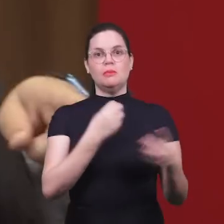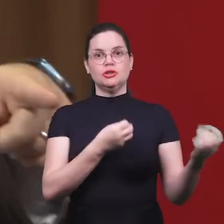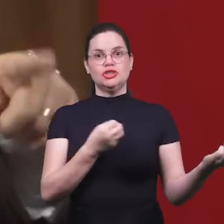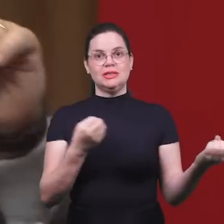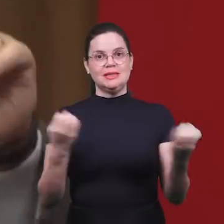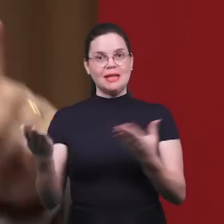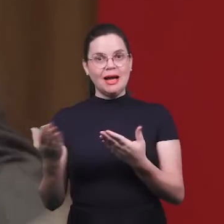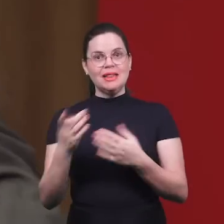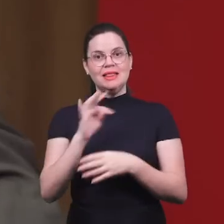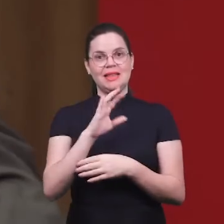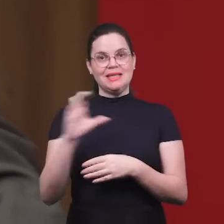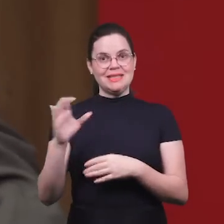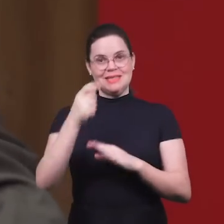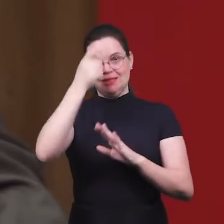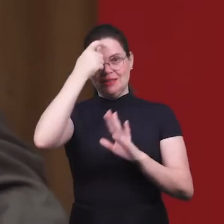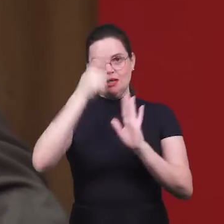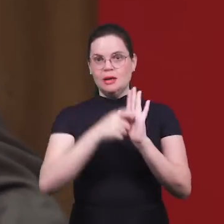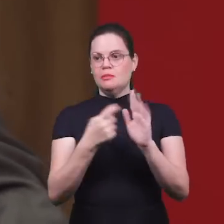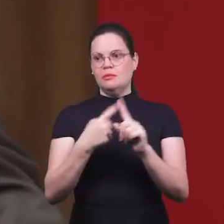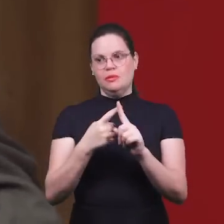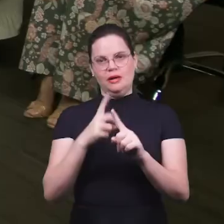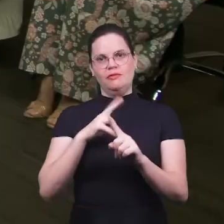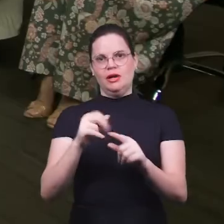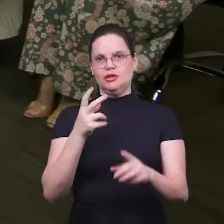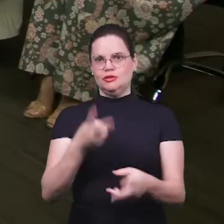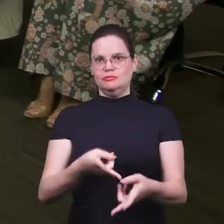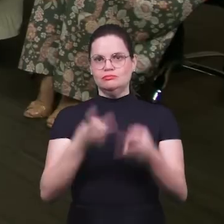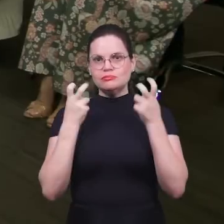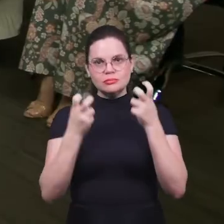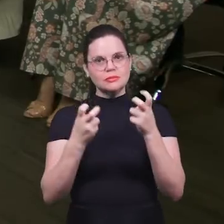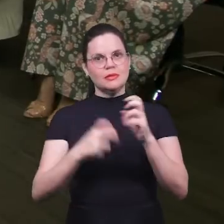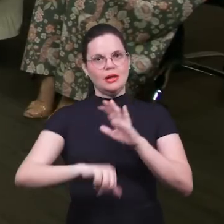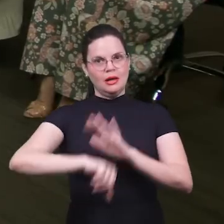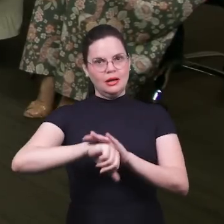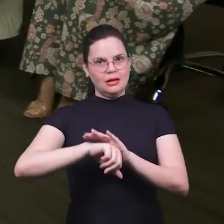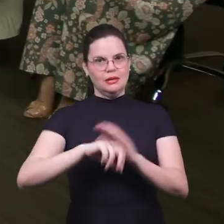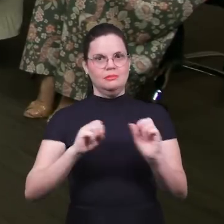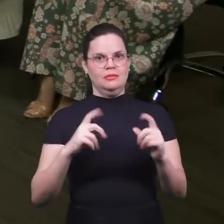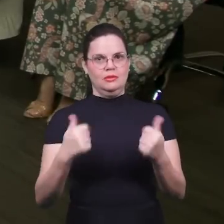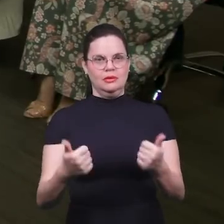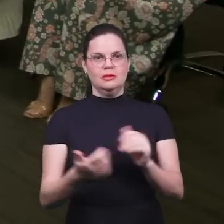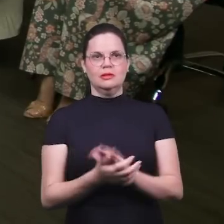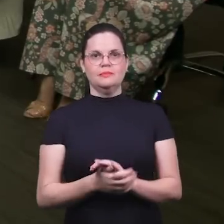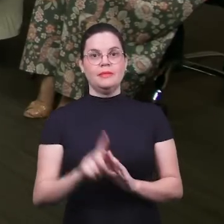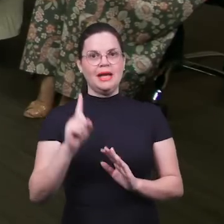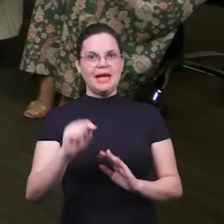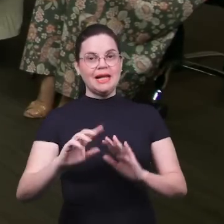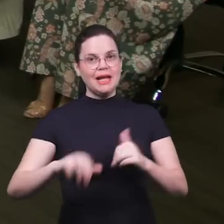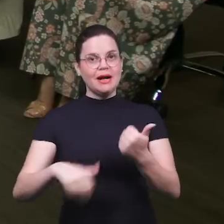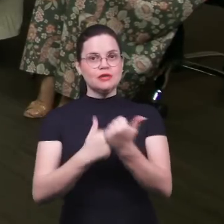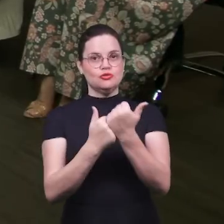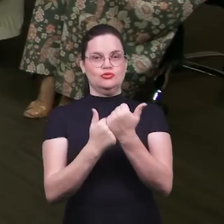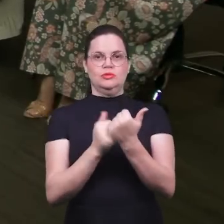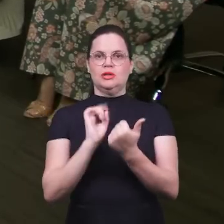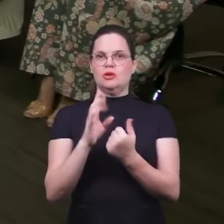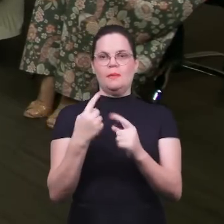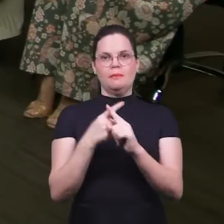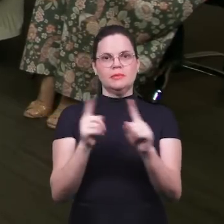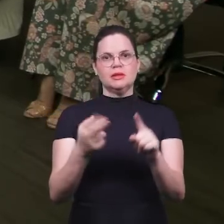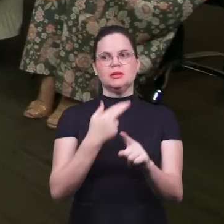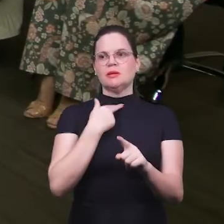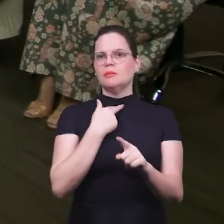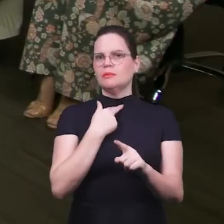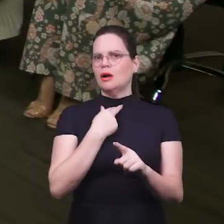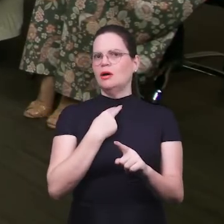final da inteligência artificial que o pessoal percebe, hein? É como um meio, não um fim, né? Exatamente, é um meio, é um assistente que vai te ajudar a fazer